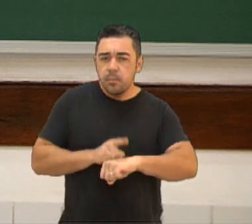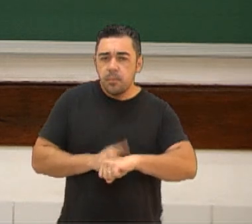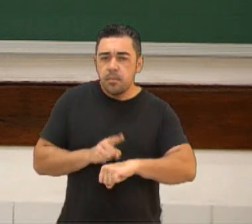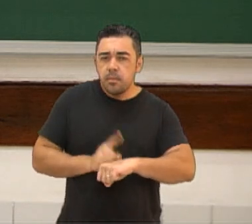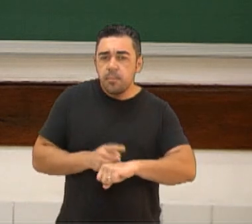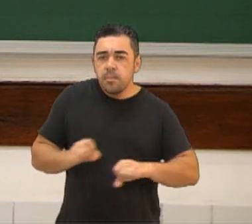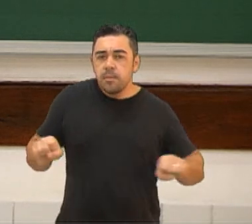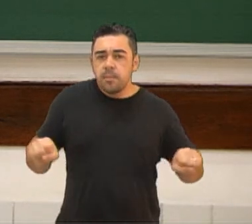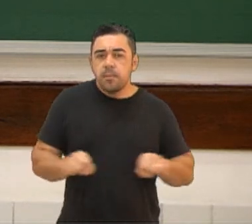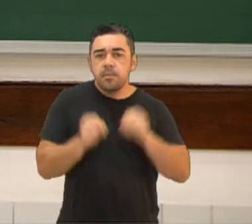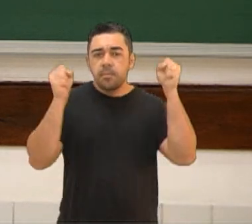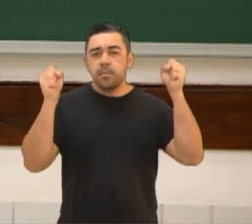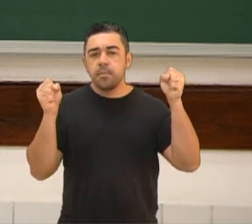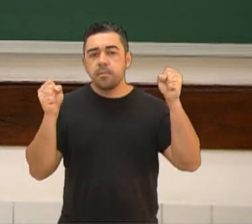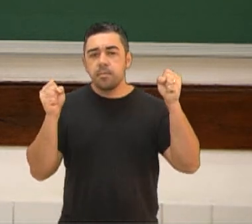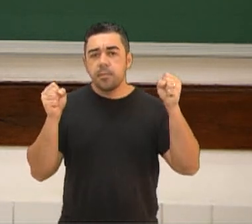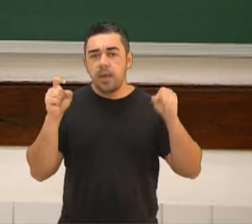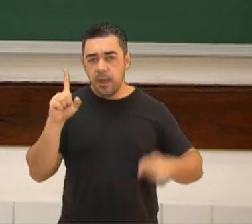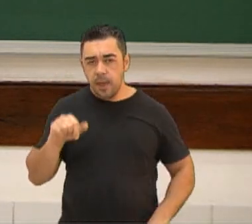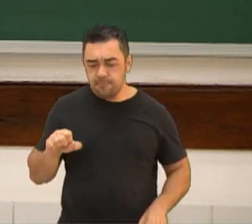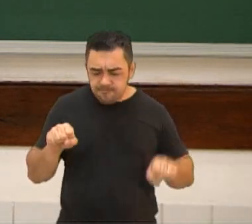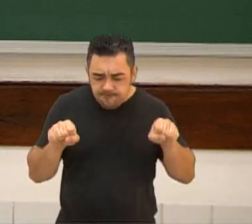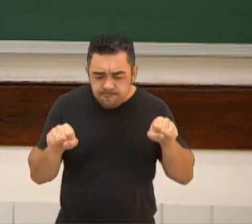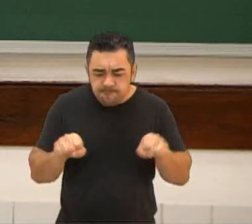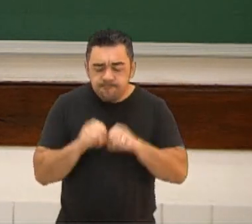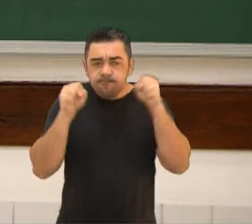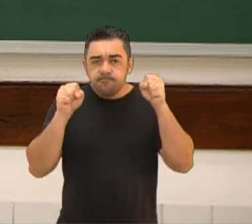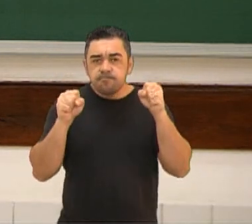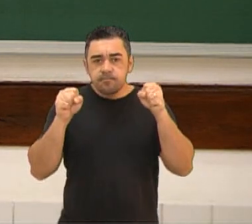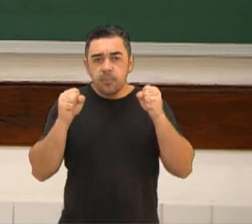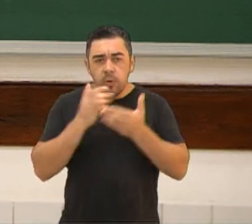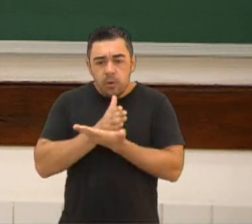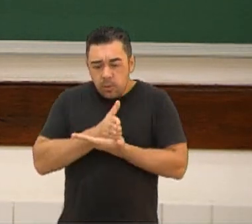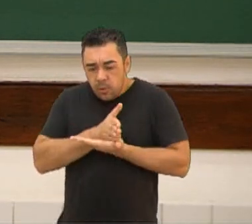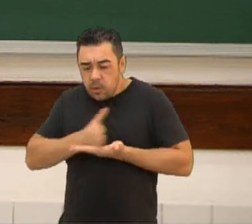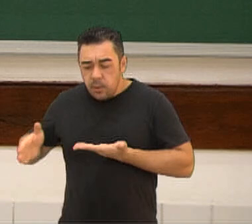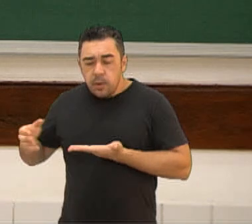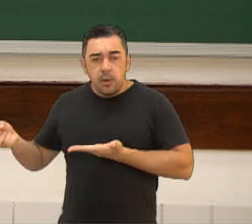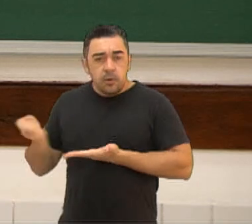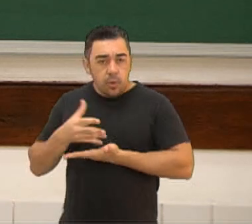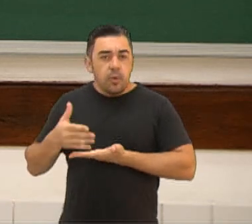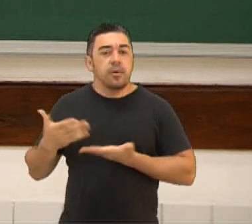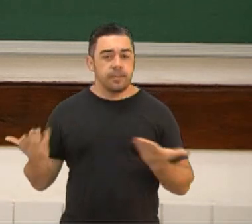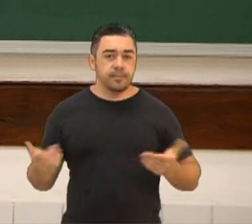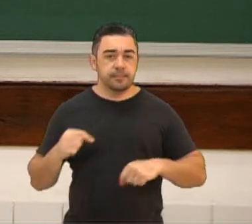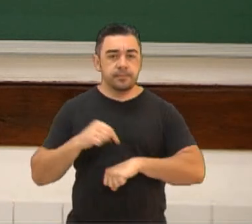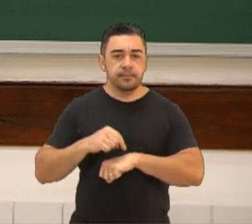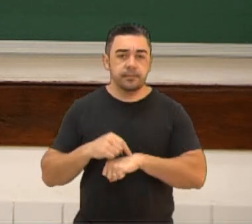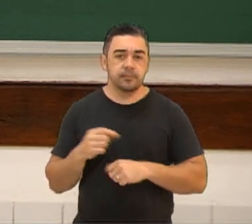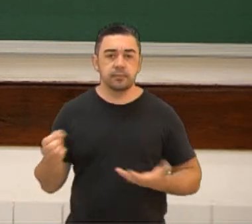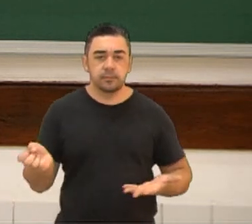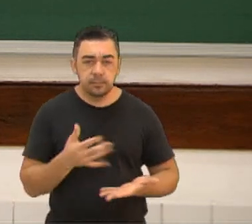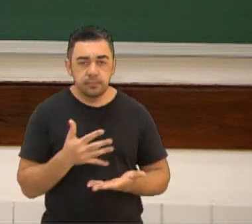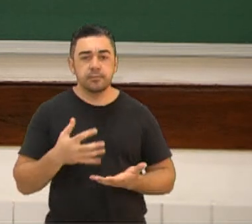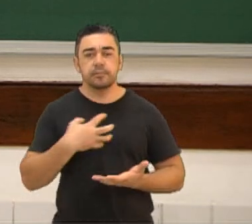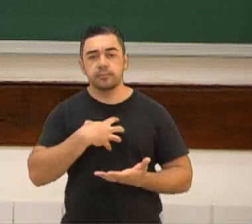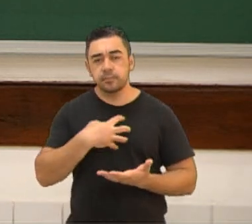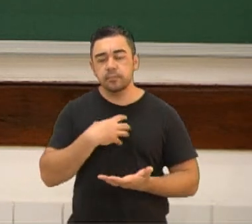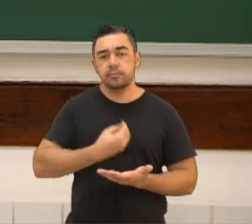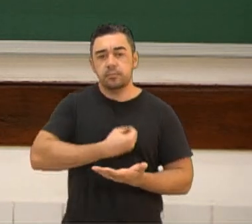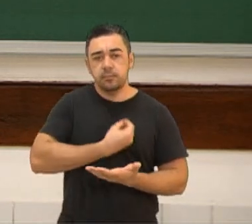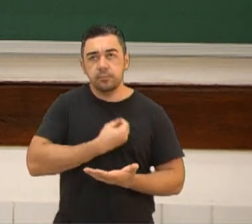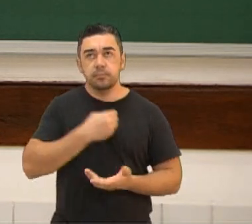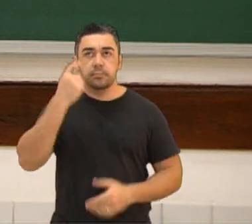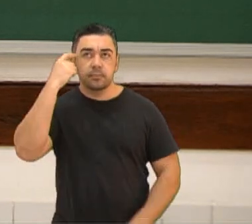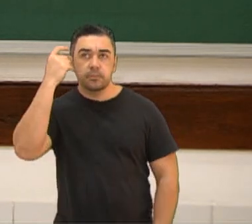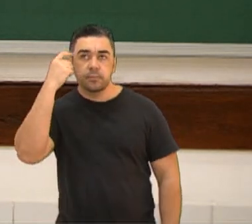rupturas. Ruptura é o quebrar, é o iniciar algo novo. E é nesse momento que novas maneiras de viver, de